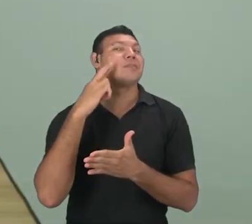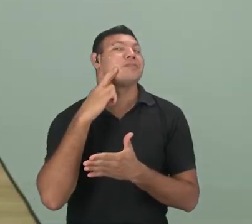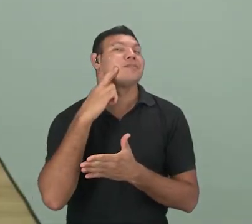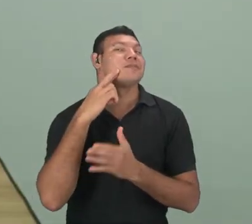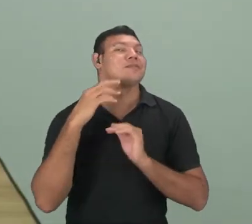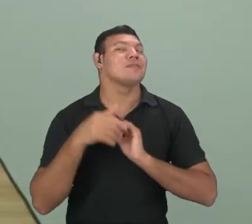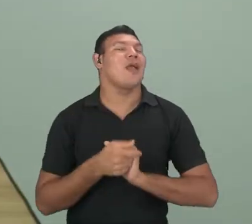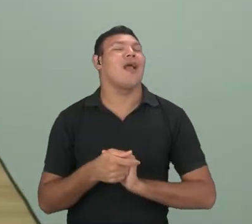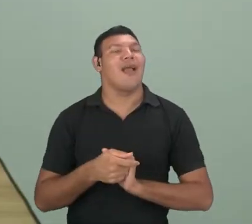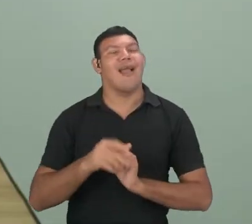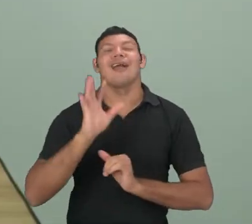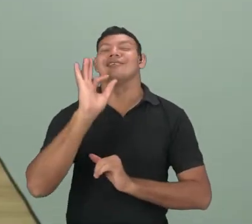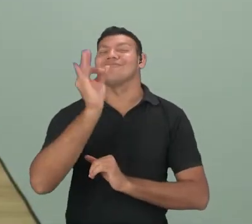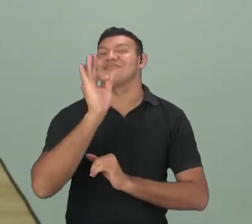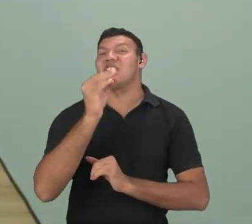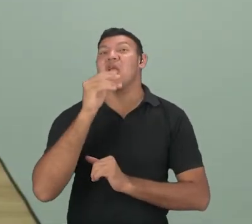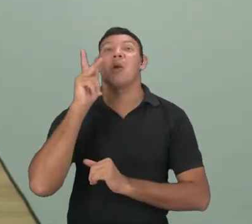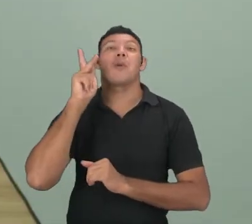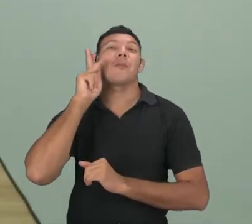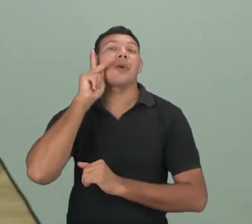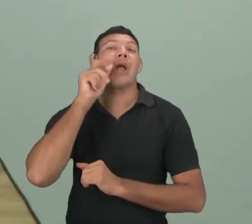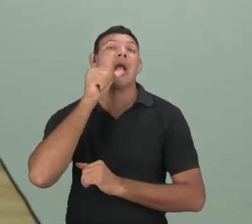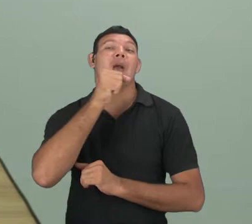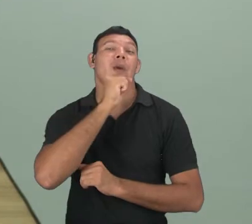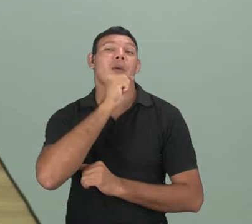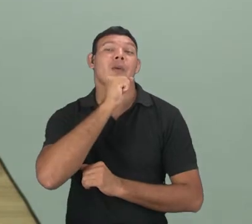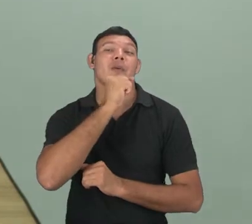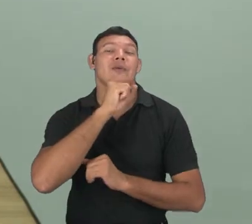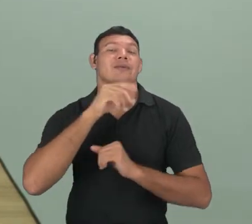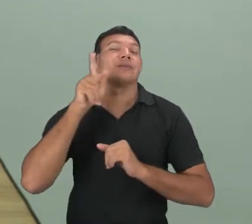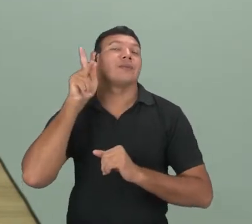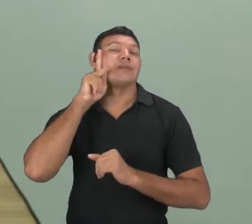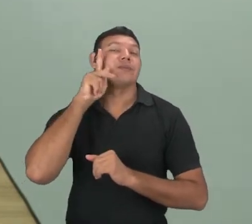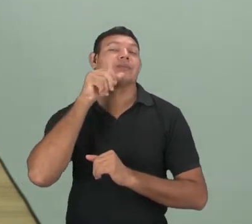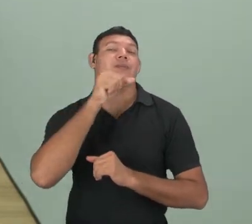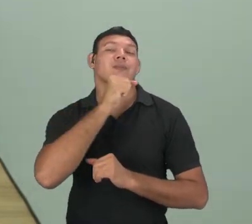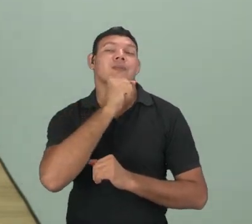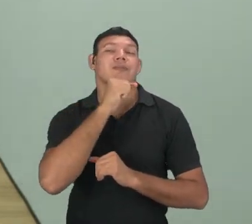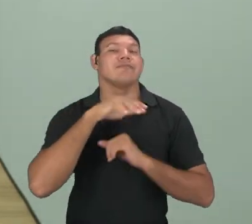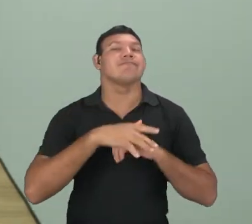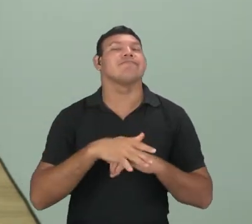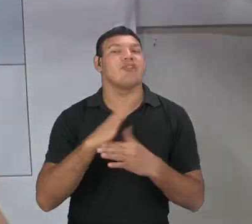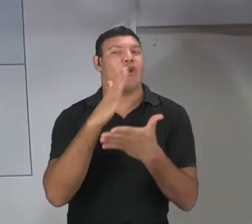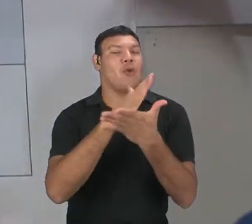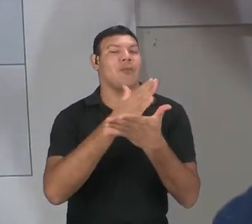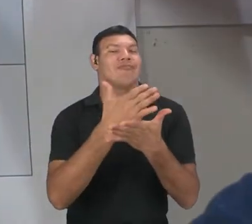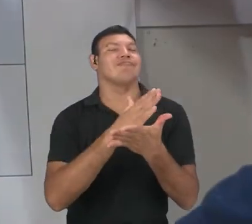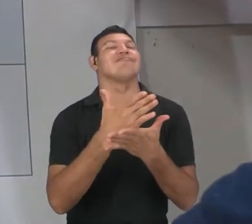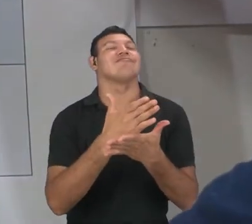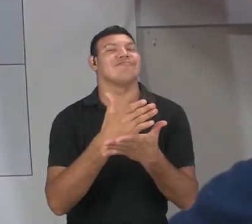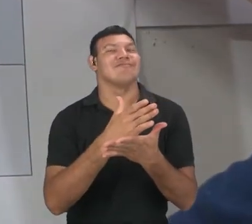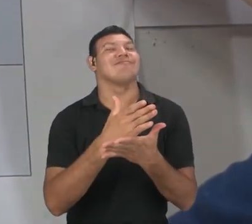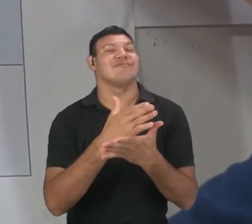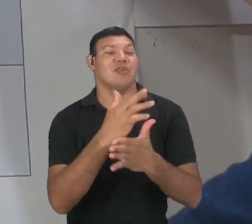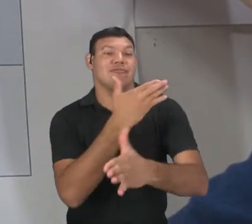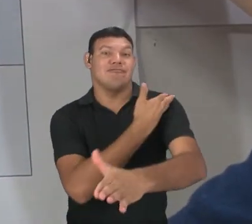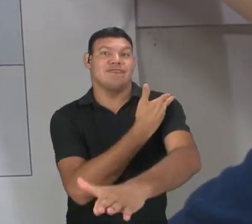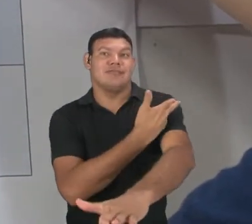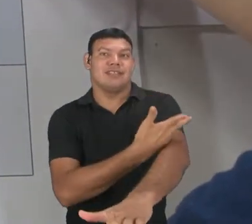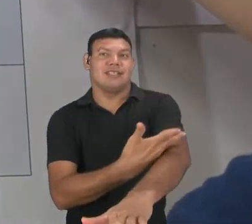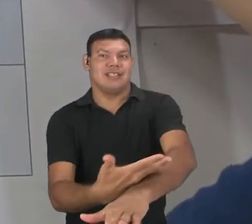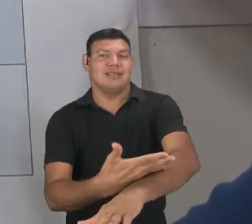Rondônia, Porto Velho, né? Vocês sabem que fazem fronteira, né, com